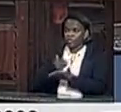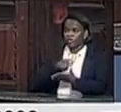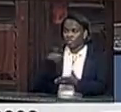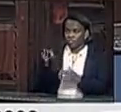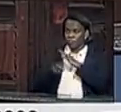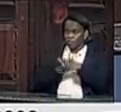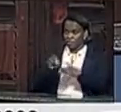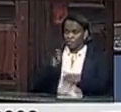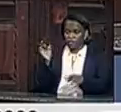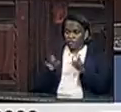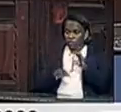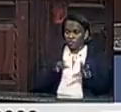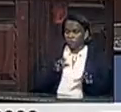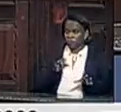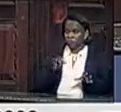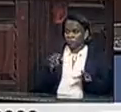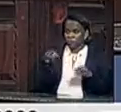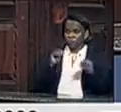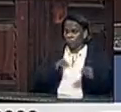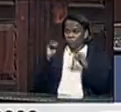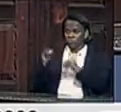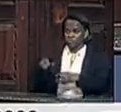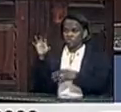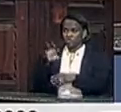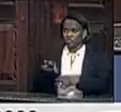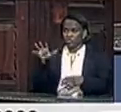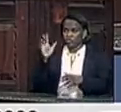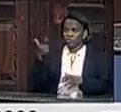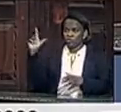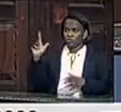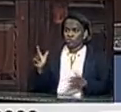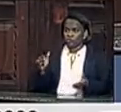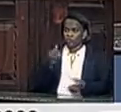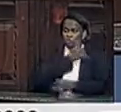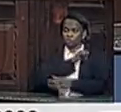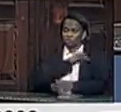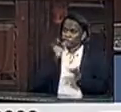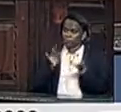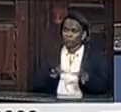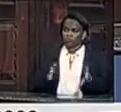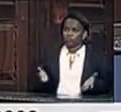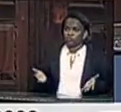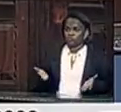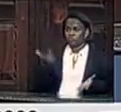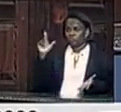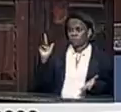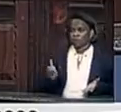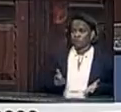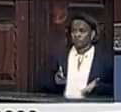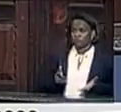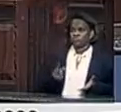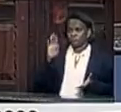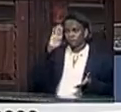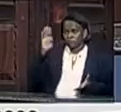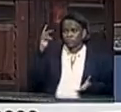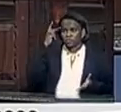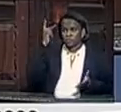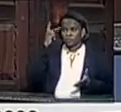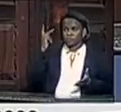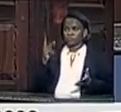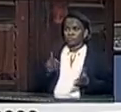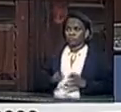uma crise efetiva de toda a nação, quem acaba recebendo o ônus da crise é o consumidor, que